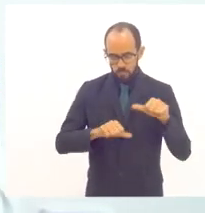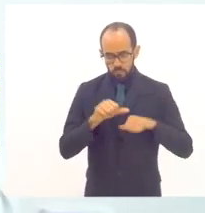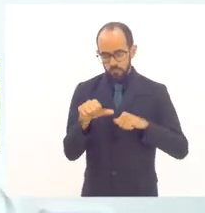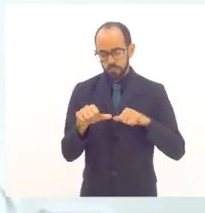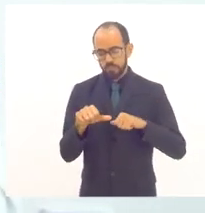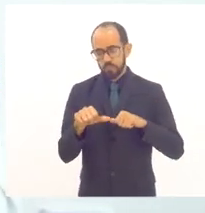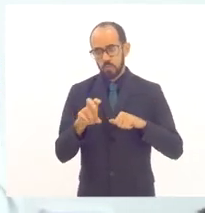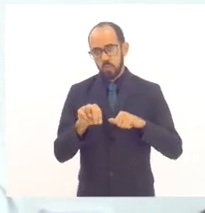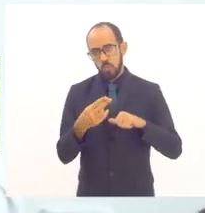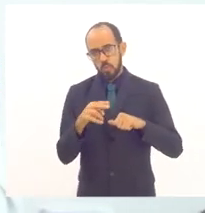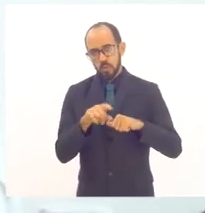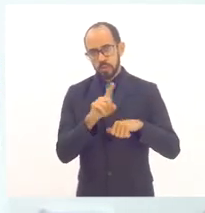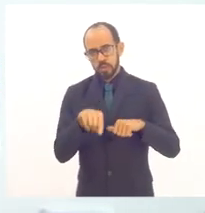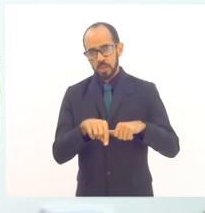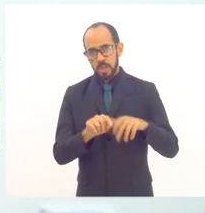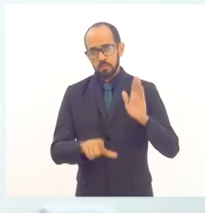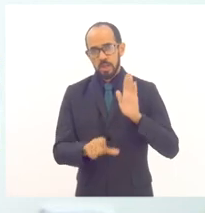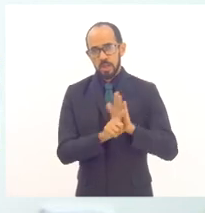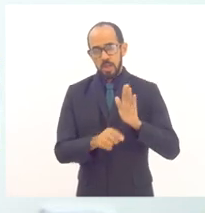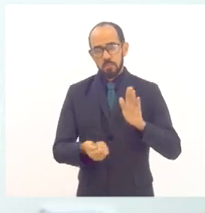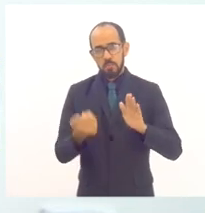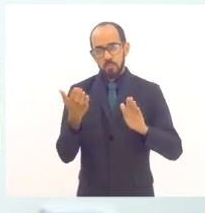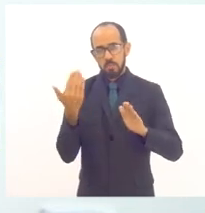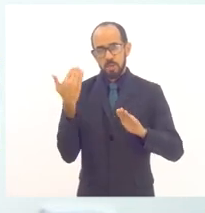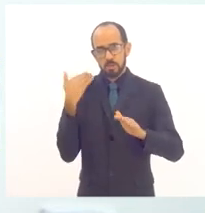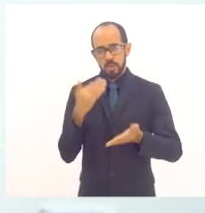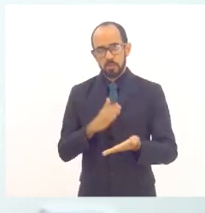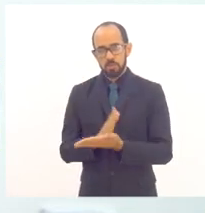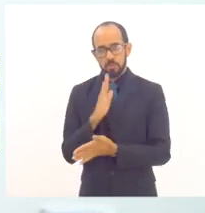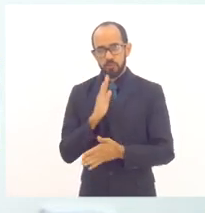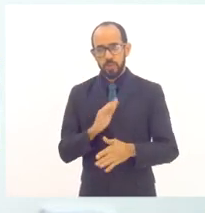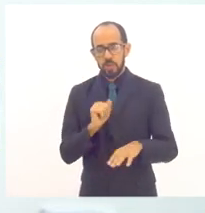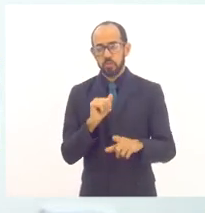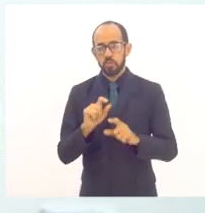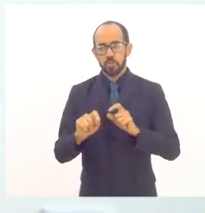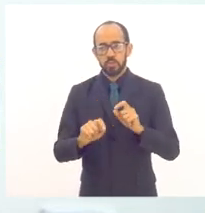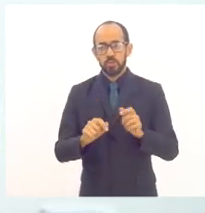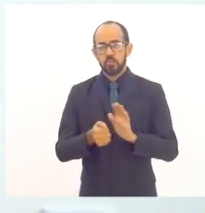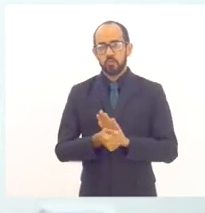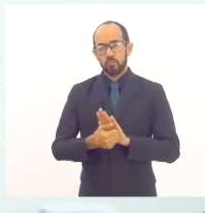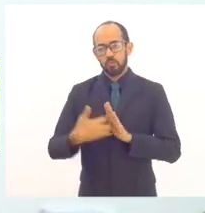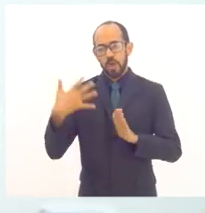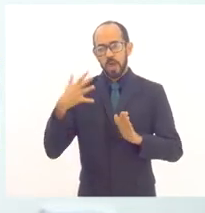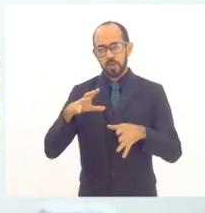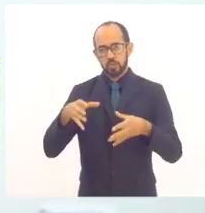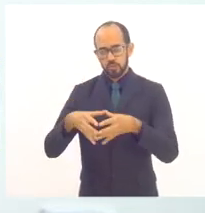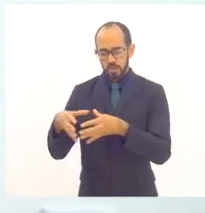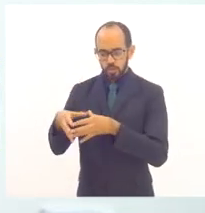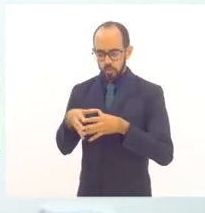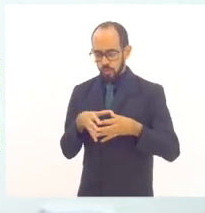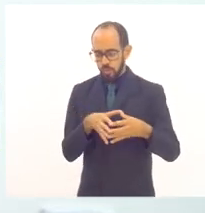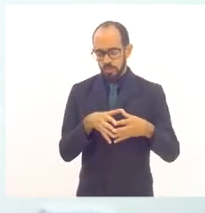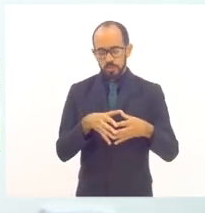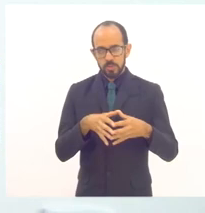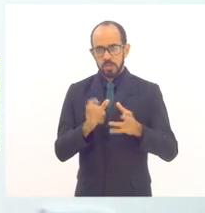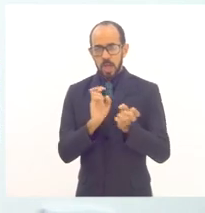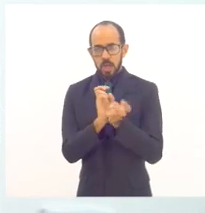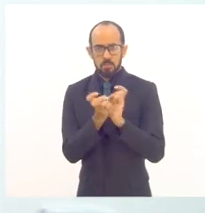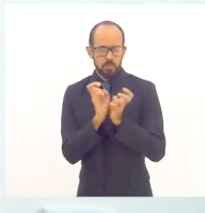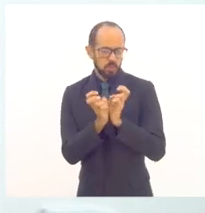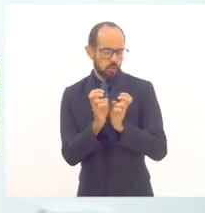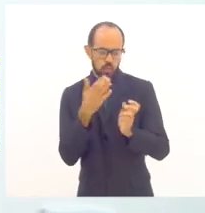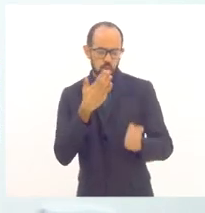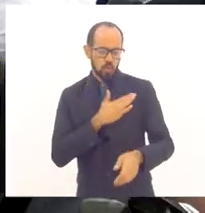revogar uma lei recentemente aprovada e que vários setores da capoeira ficaram indignados